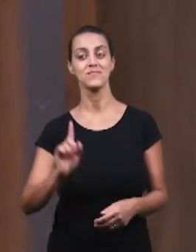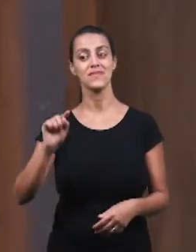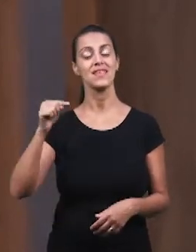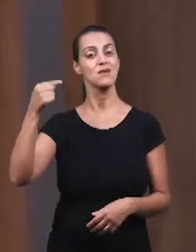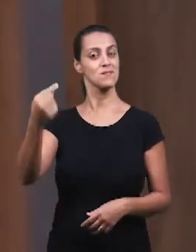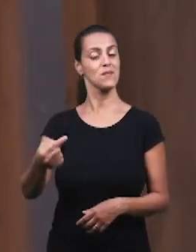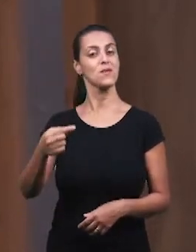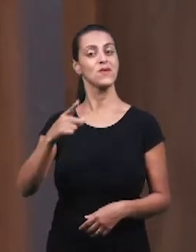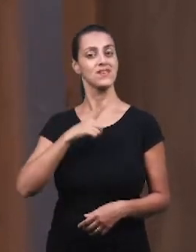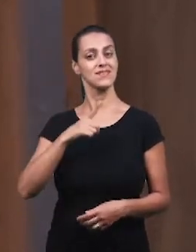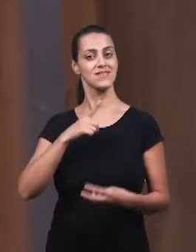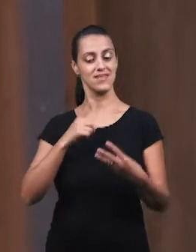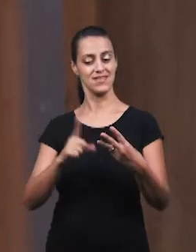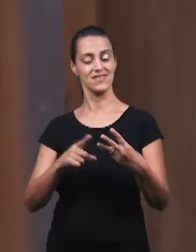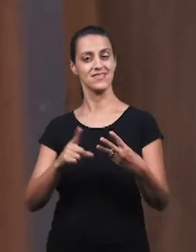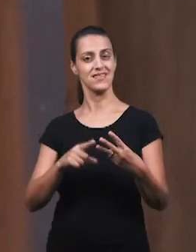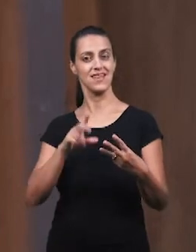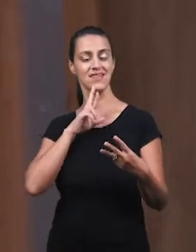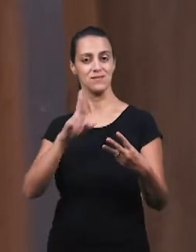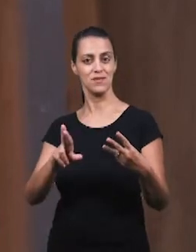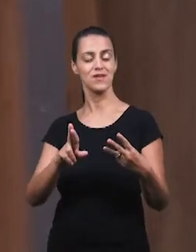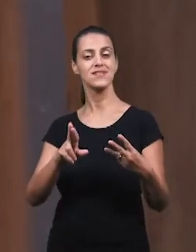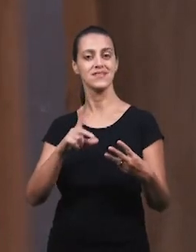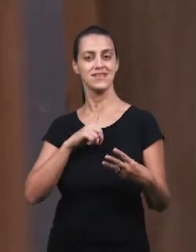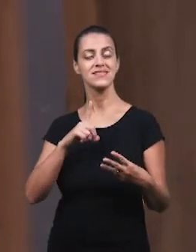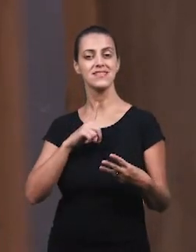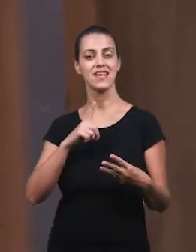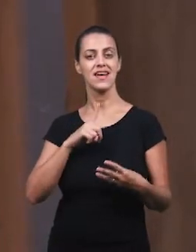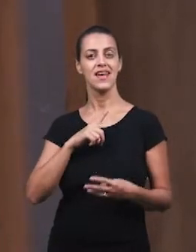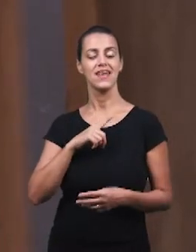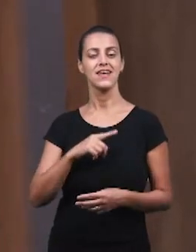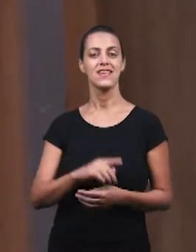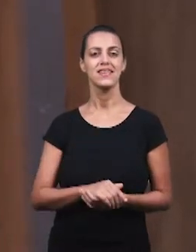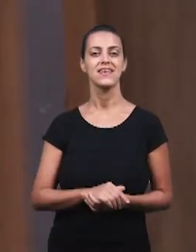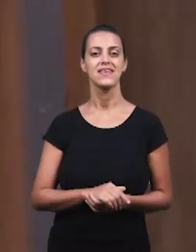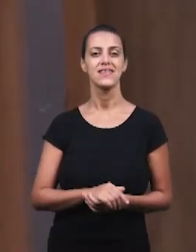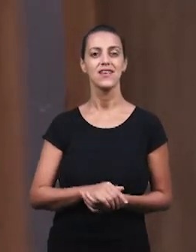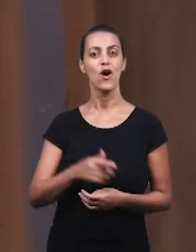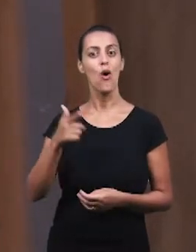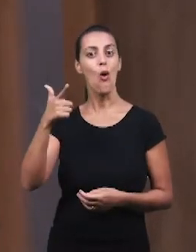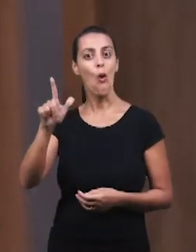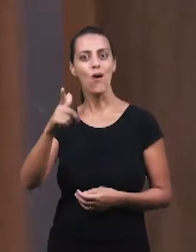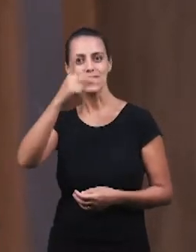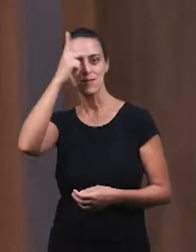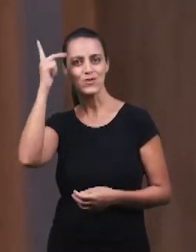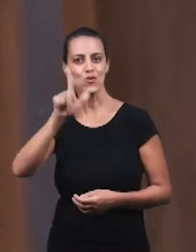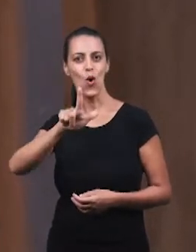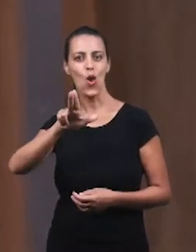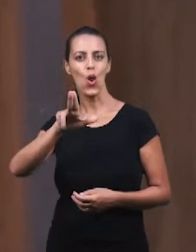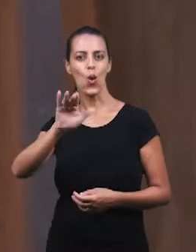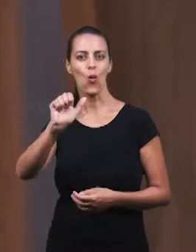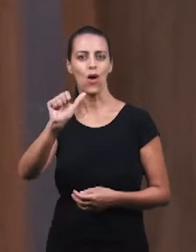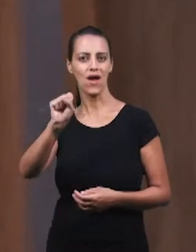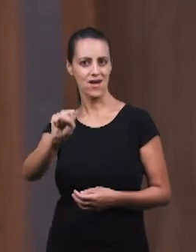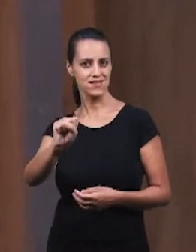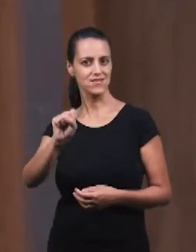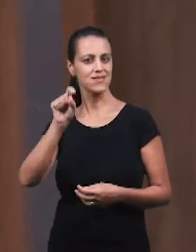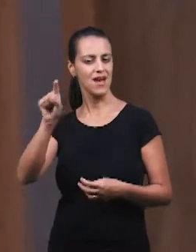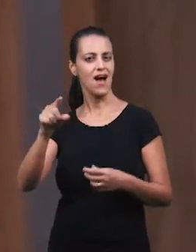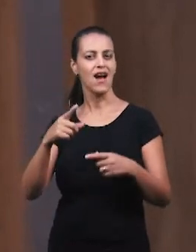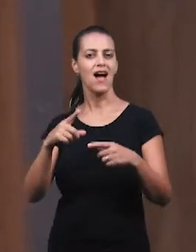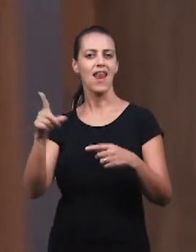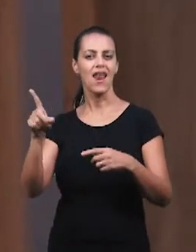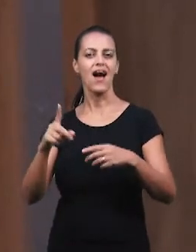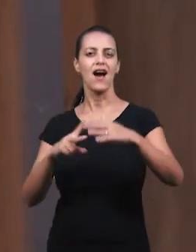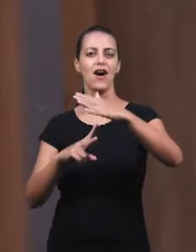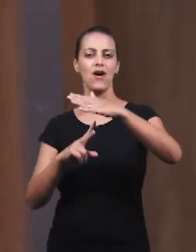resposta. Depois, uma terceira resposta será dada também por um nosso irmão chamado também Lucas, só que ele é de Roraima.